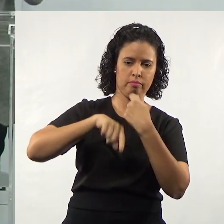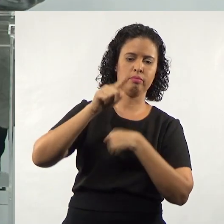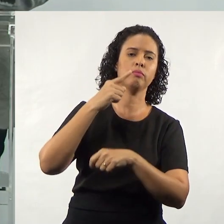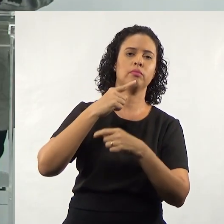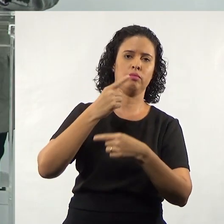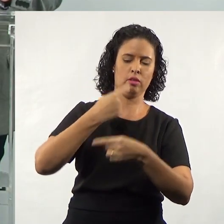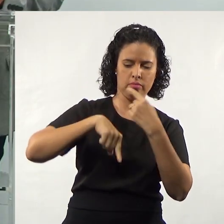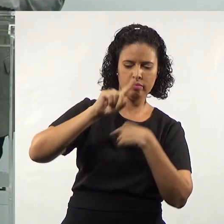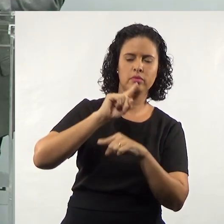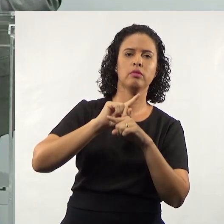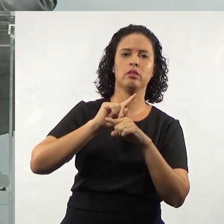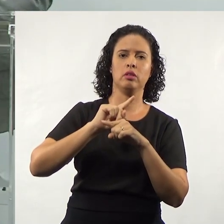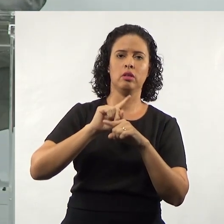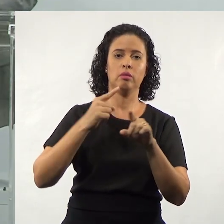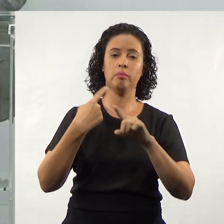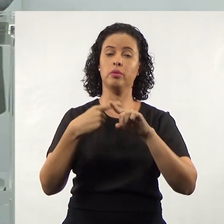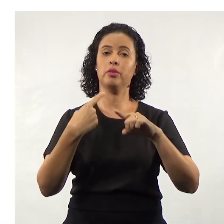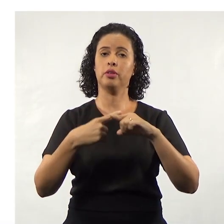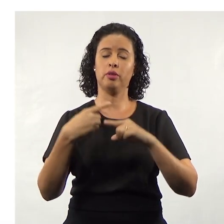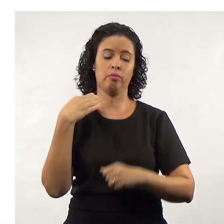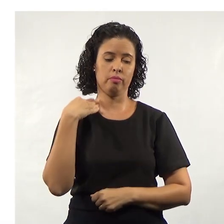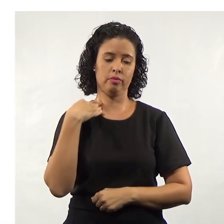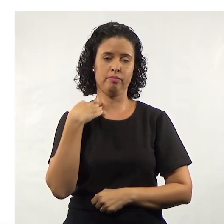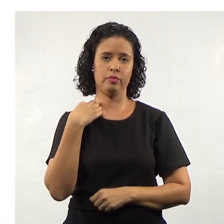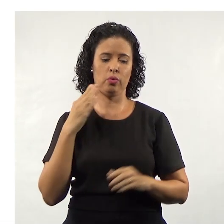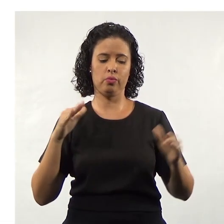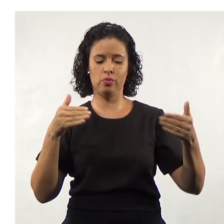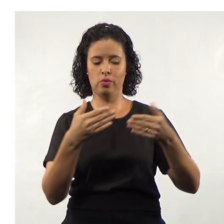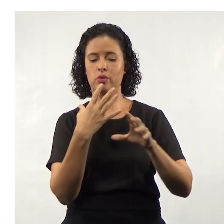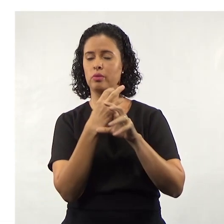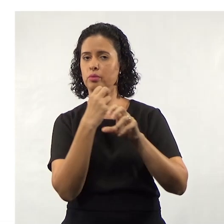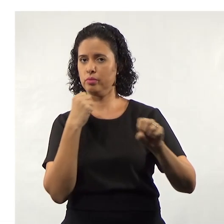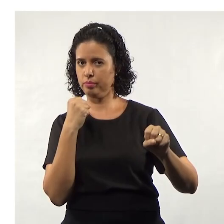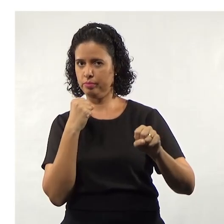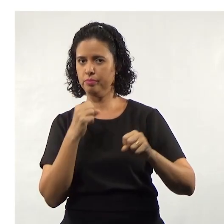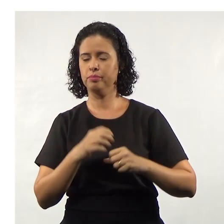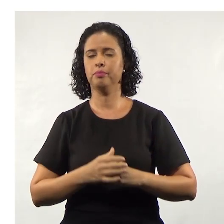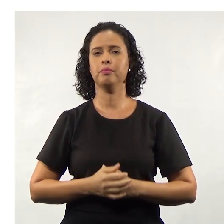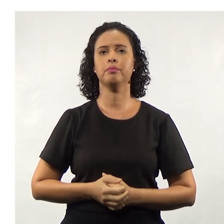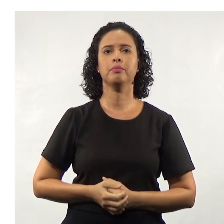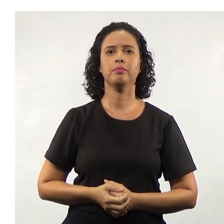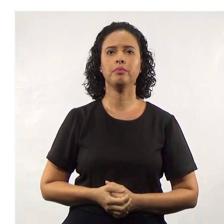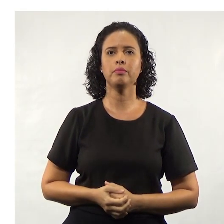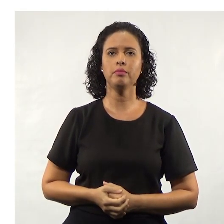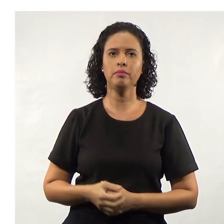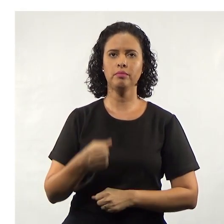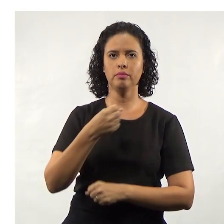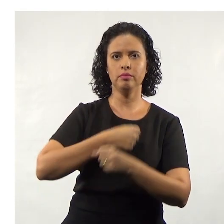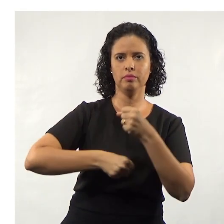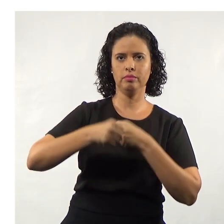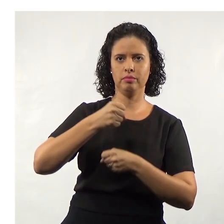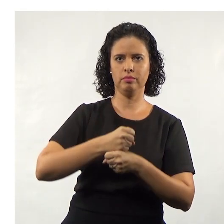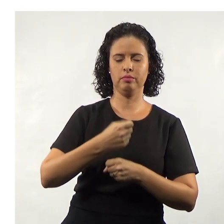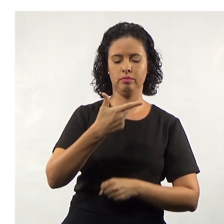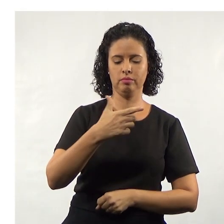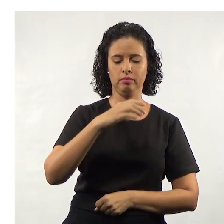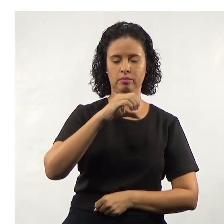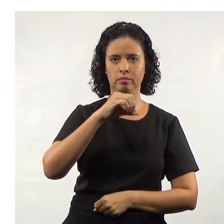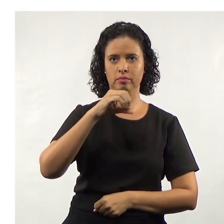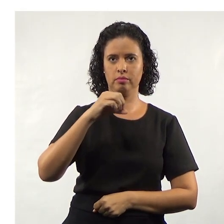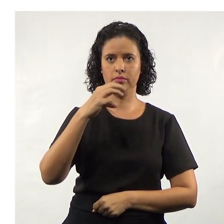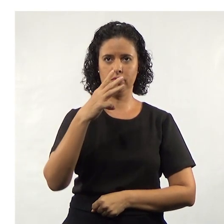vão ter prejuízo. Aqui, ó. O BNDES lançou lá em 2003 o cartão BNDES,